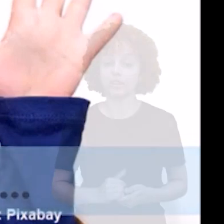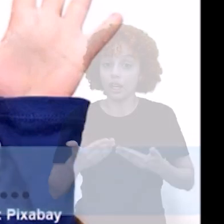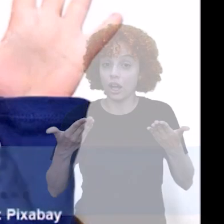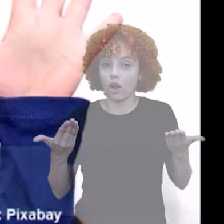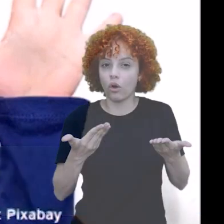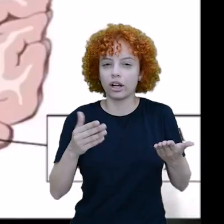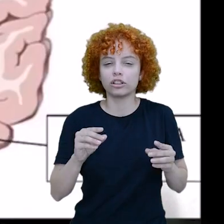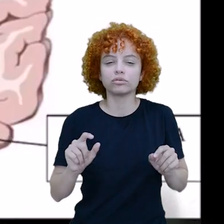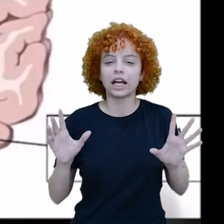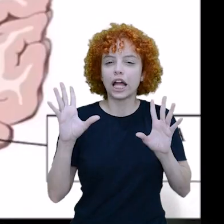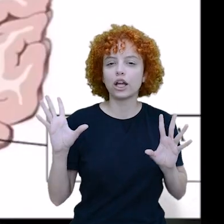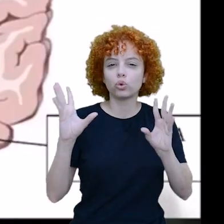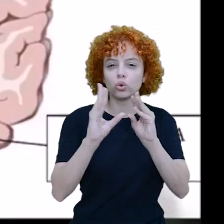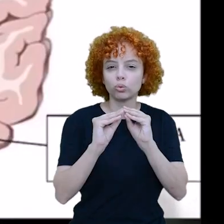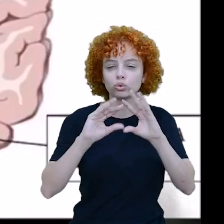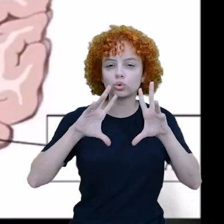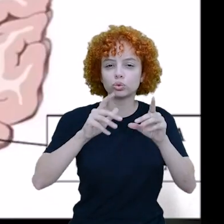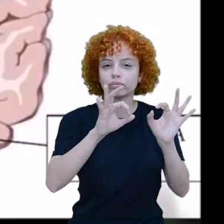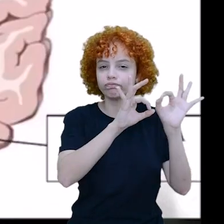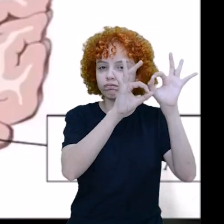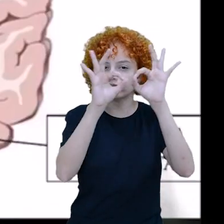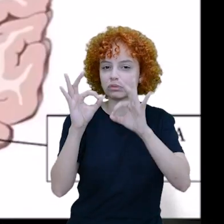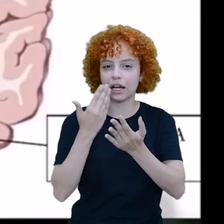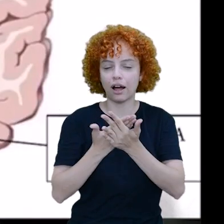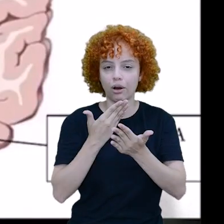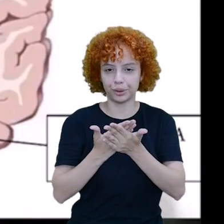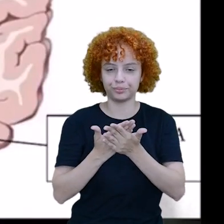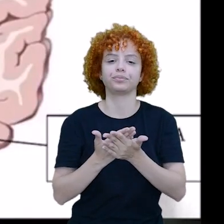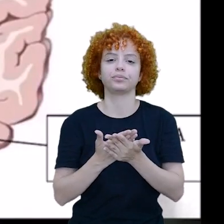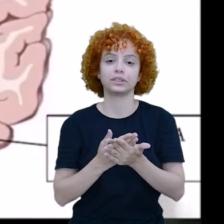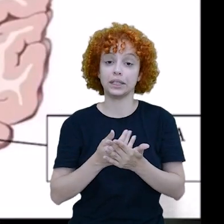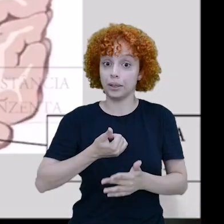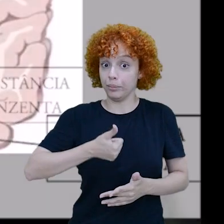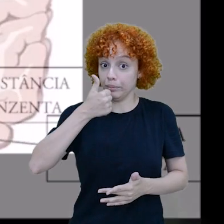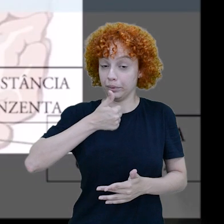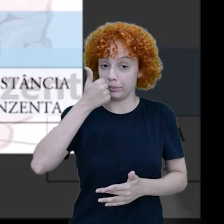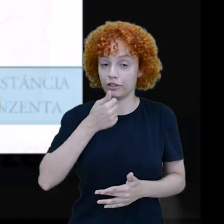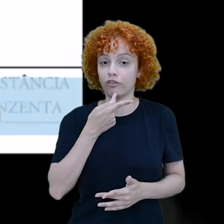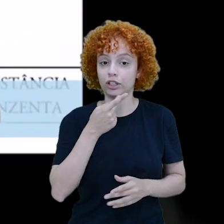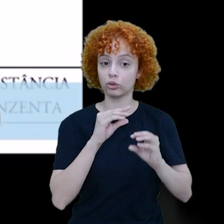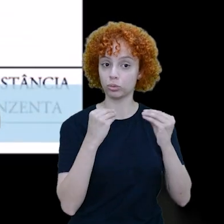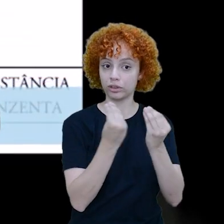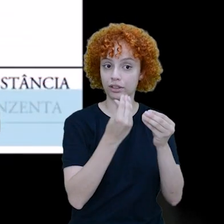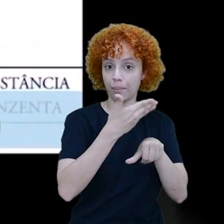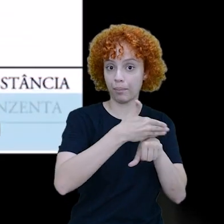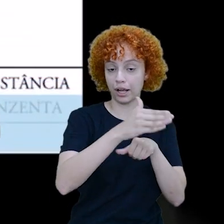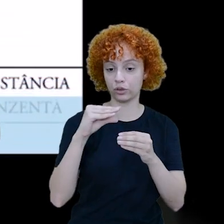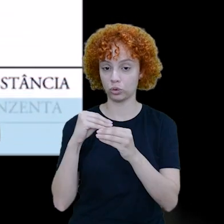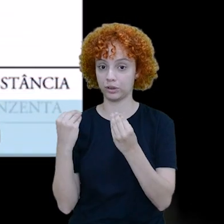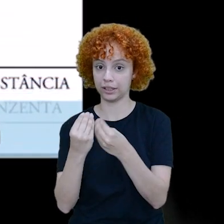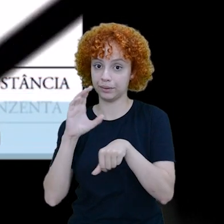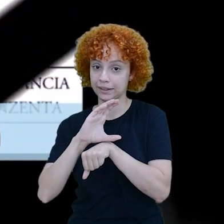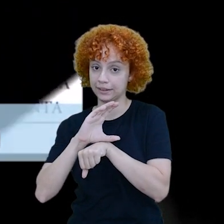Vamos agora fazer um apanhado geral sobre o que vimos nesta videoaula. Nós falamos sobre a substância branca e sobre